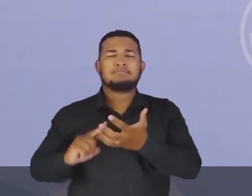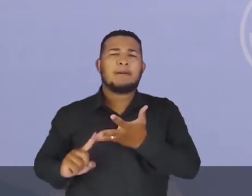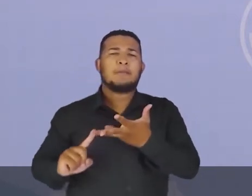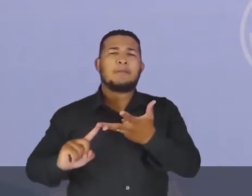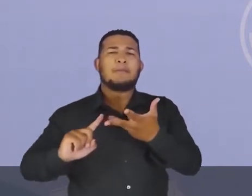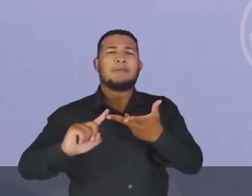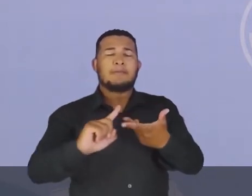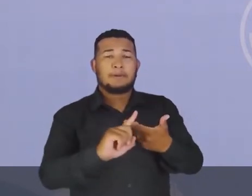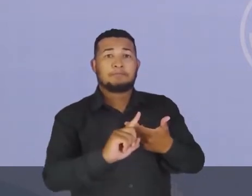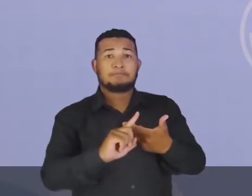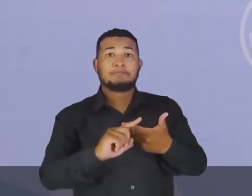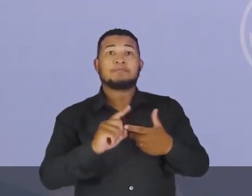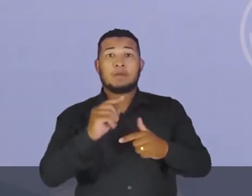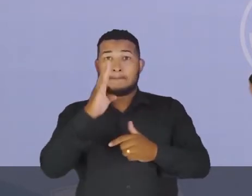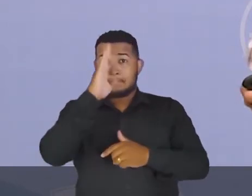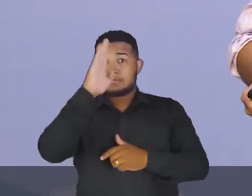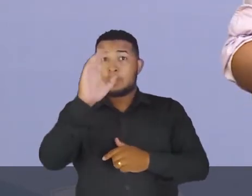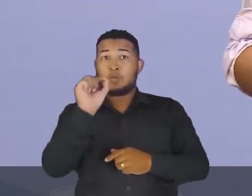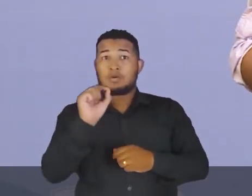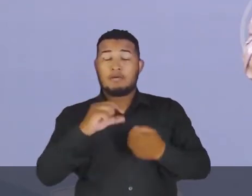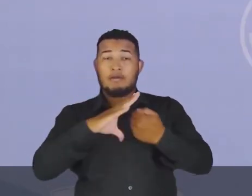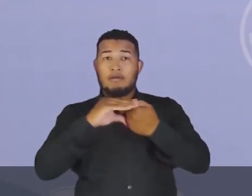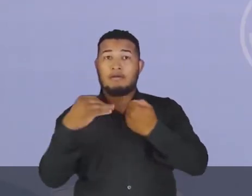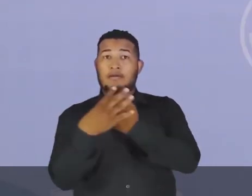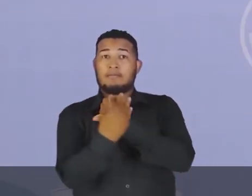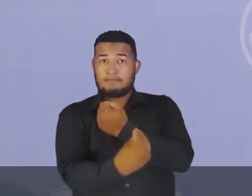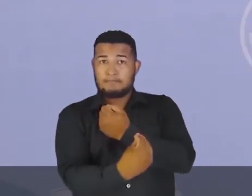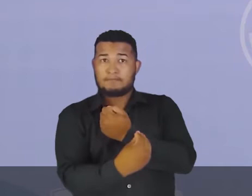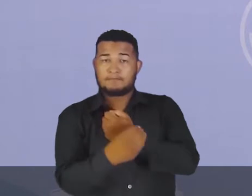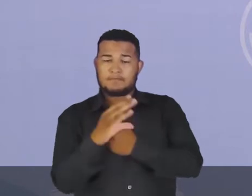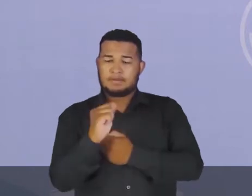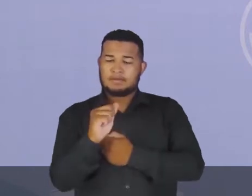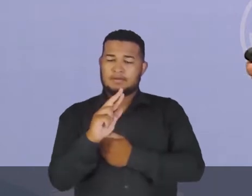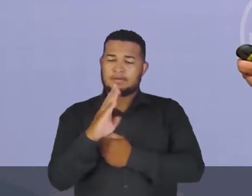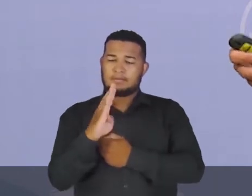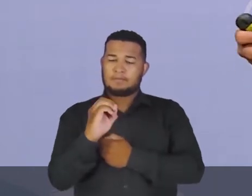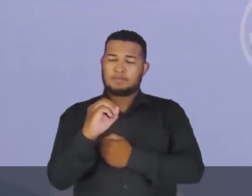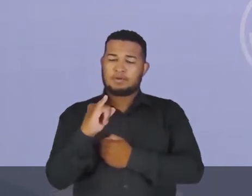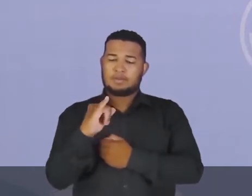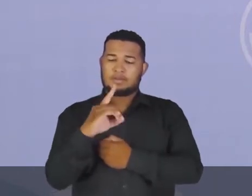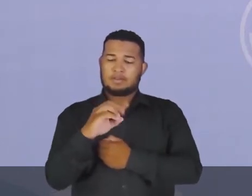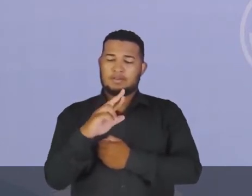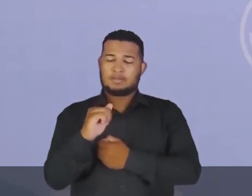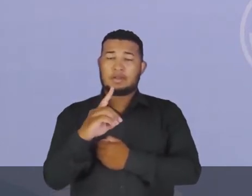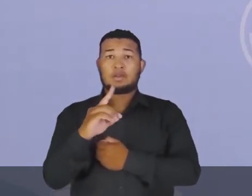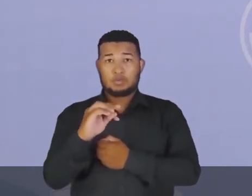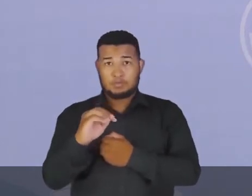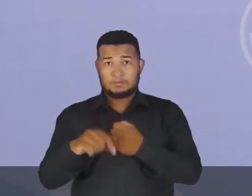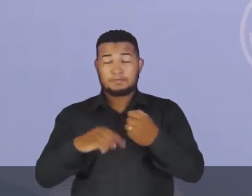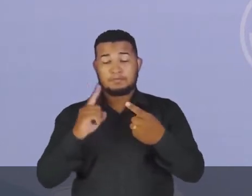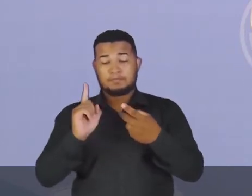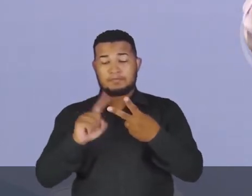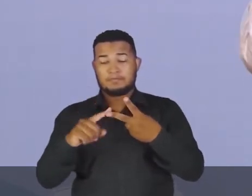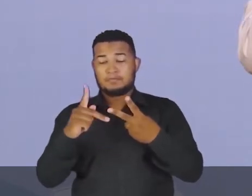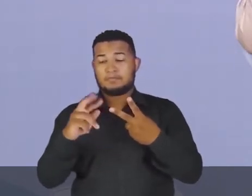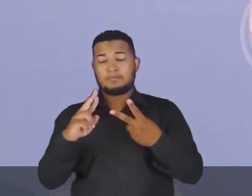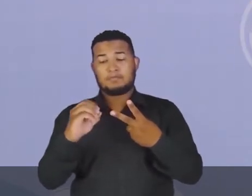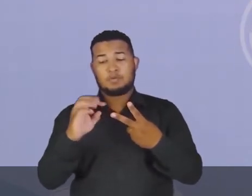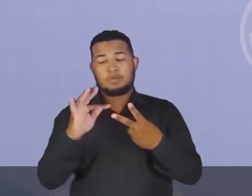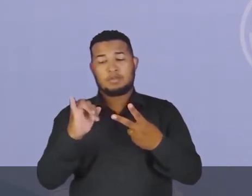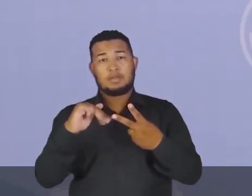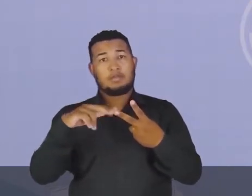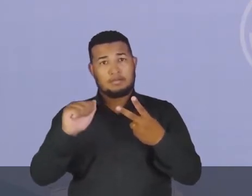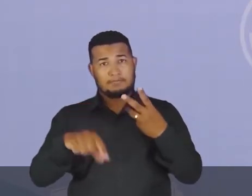nutrientes contidos nos alimentos são os carboidratos, os lipídios e as proteínas. Certo? Então, seja o alimento